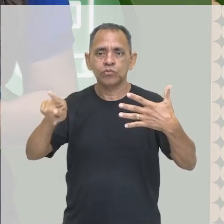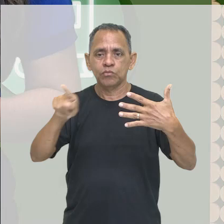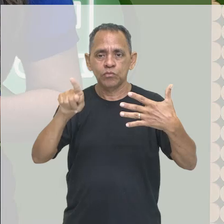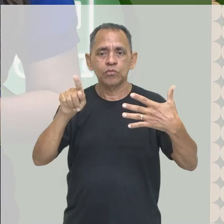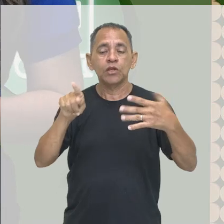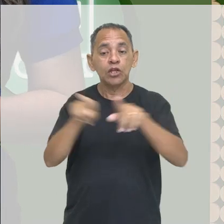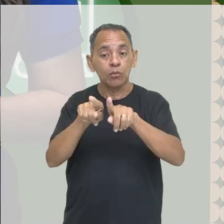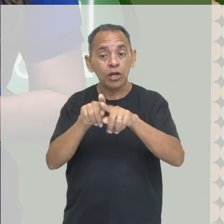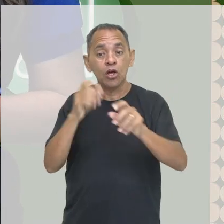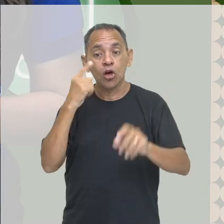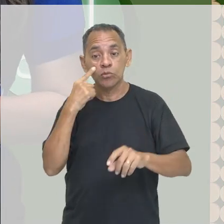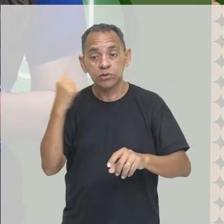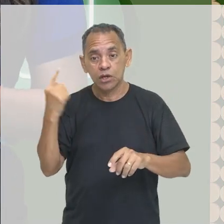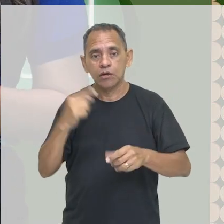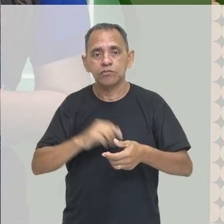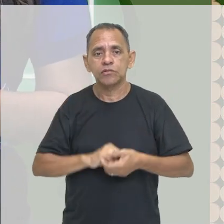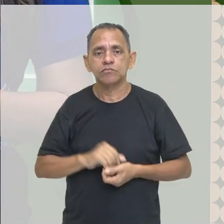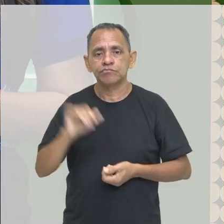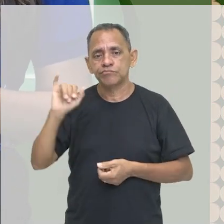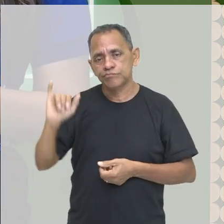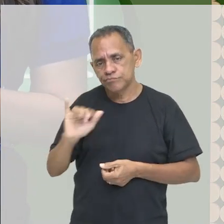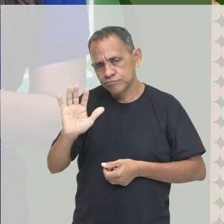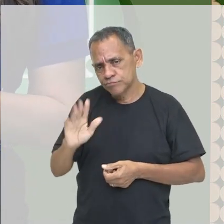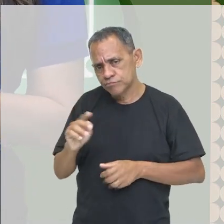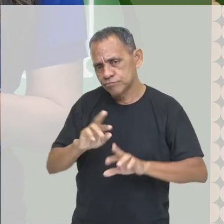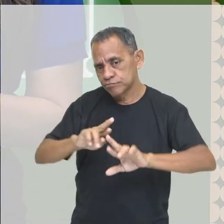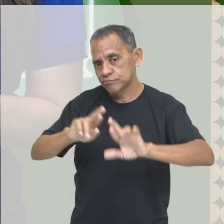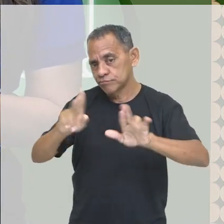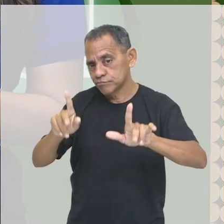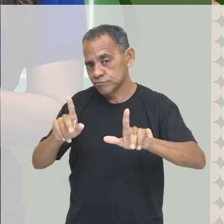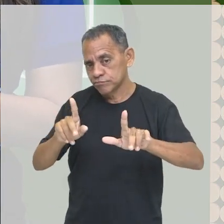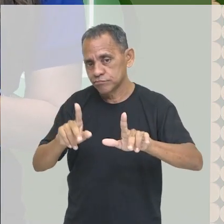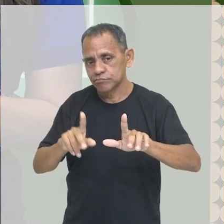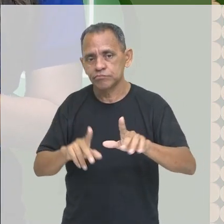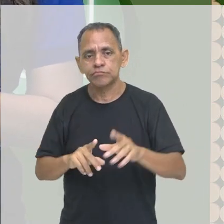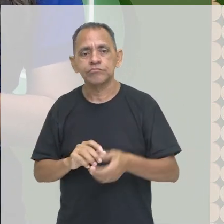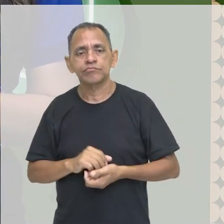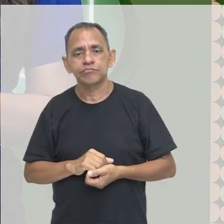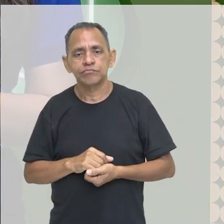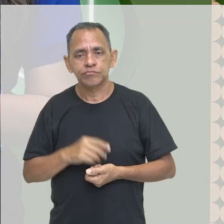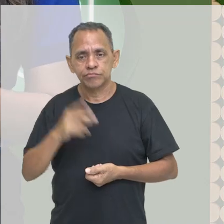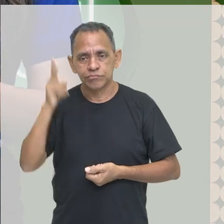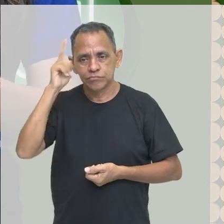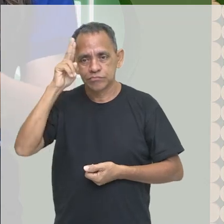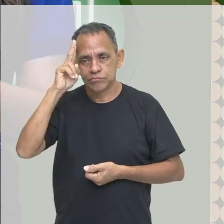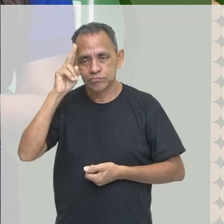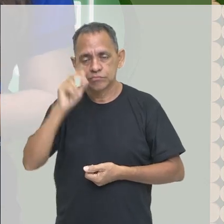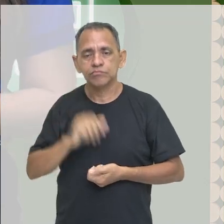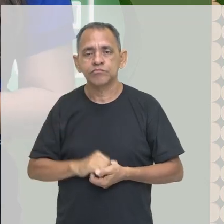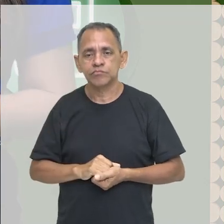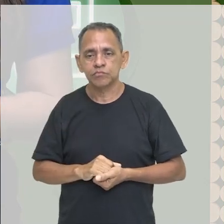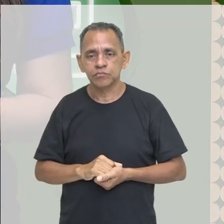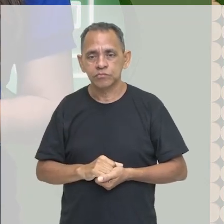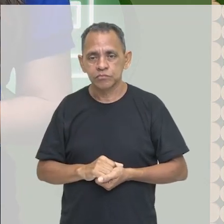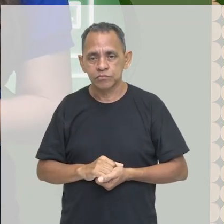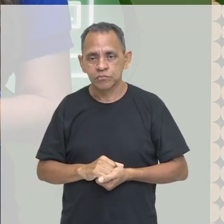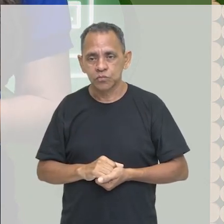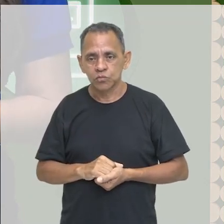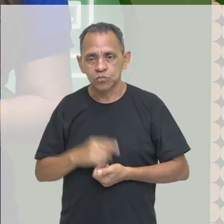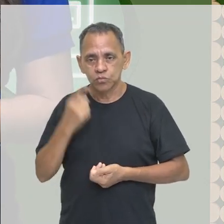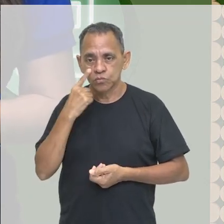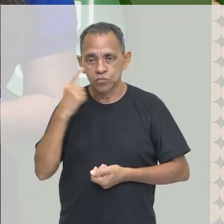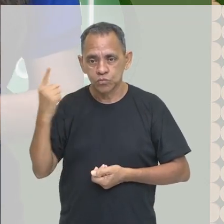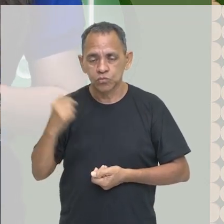observar, ela já é uma imagem diferente, porque o que vai ser transportado é solvente, é a